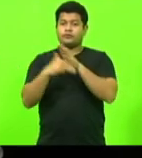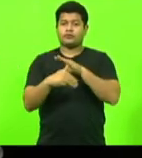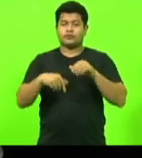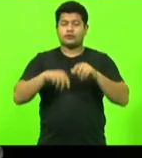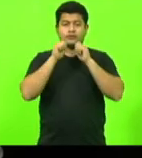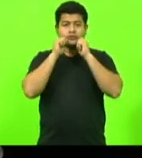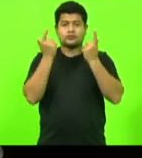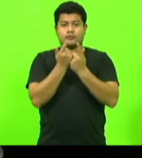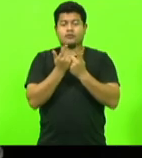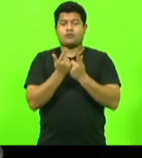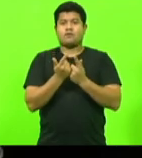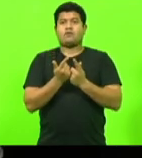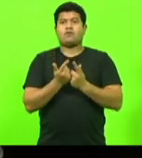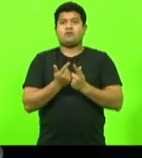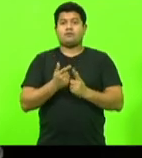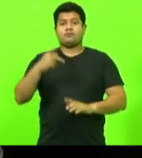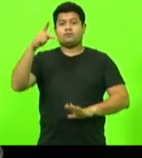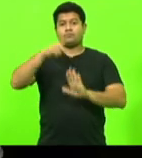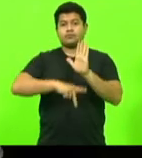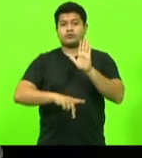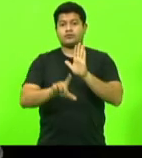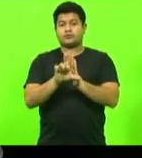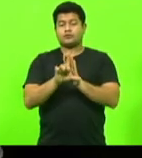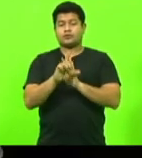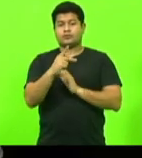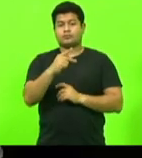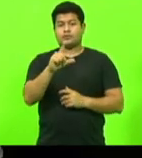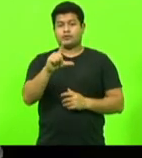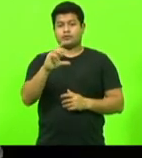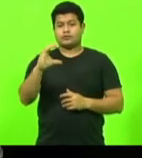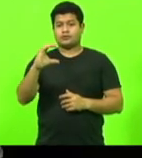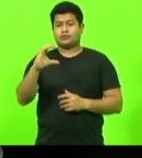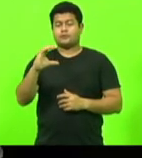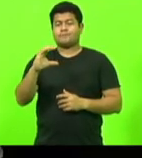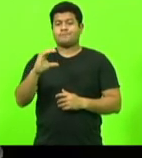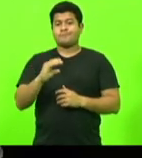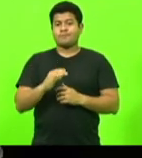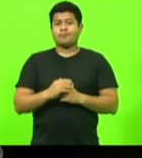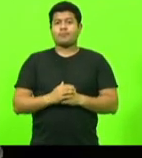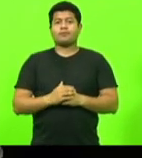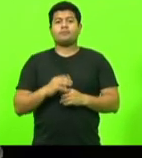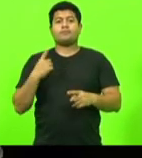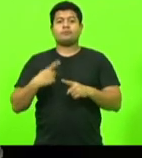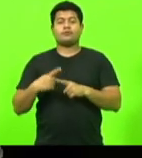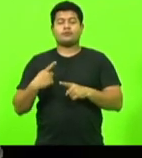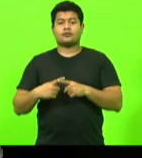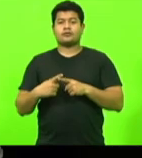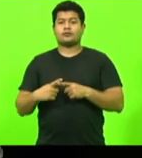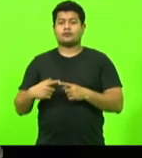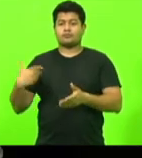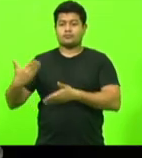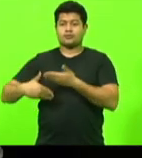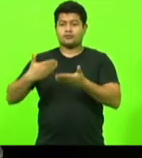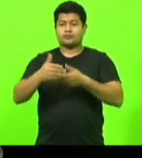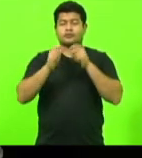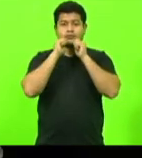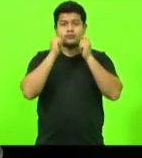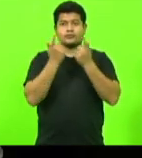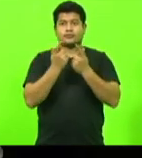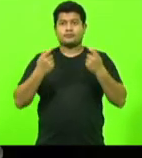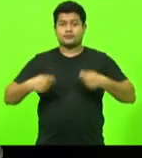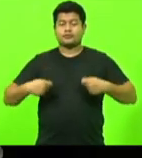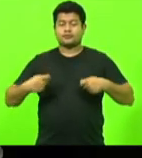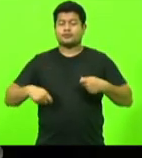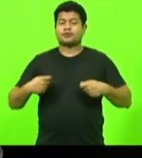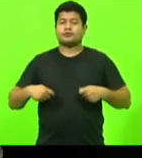na forma de projeto de lei complementar, visto que o devido processo legislativo deve ser